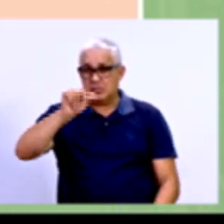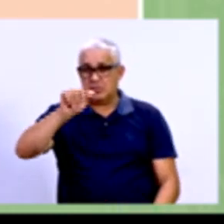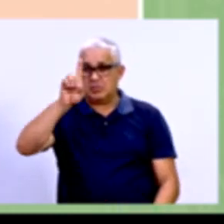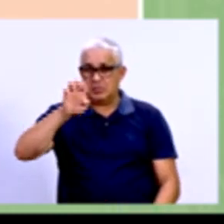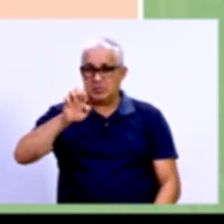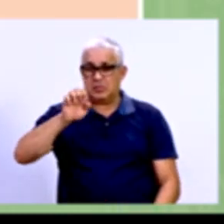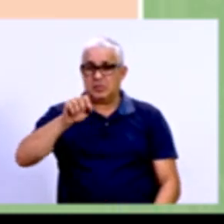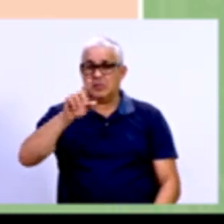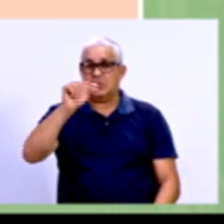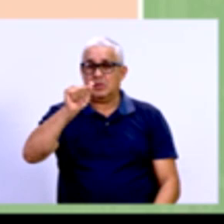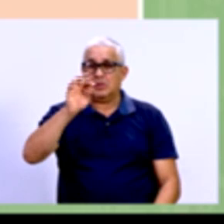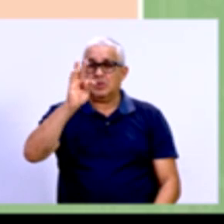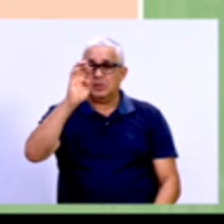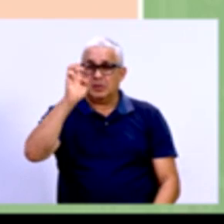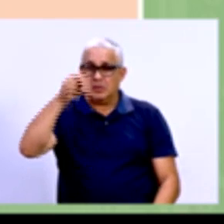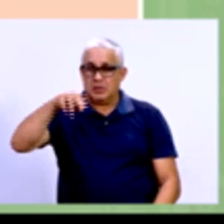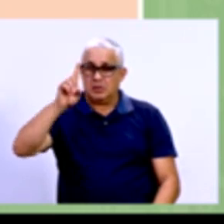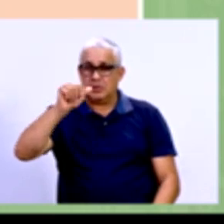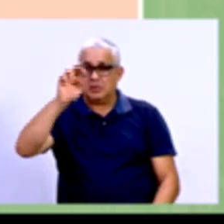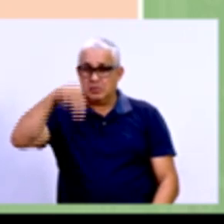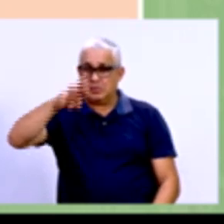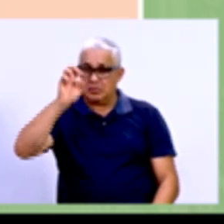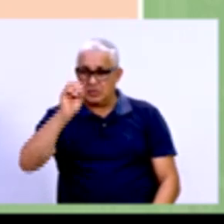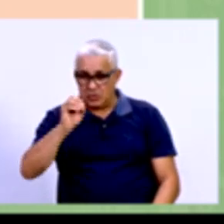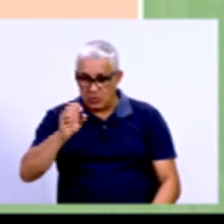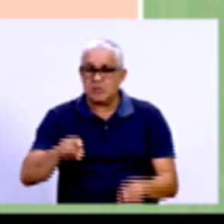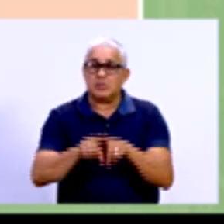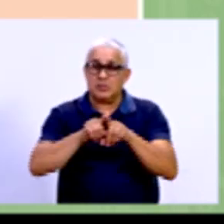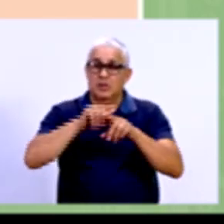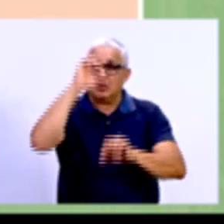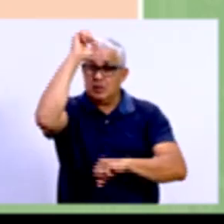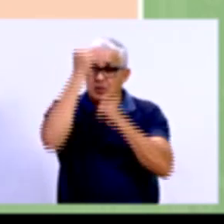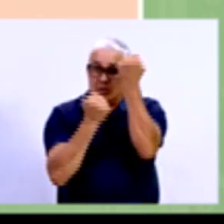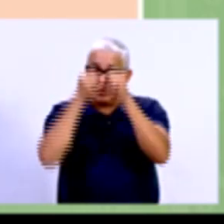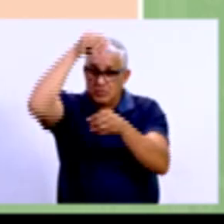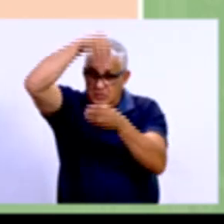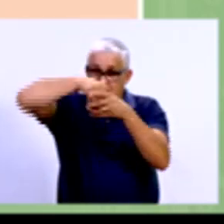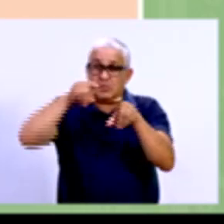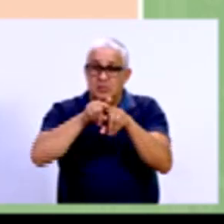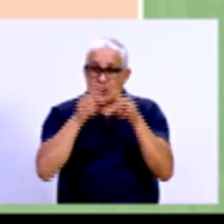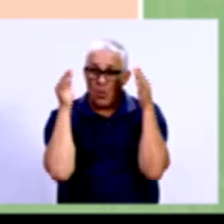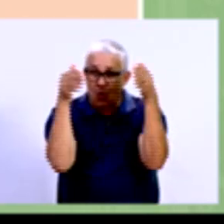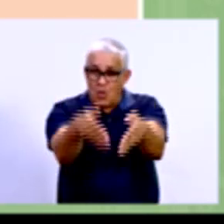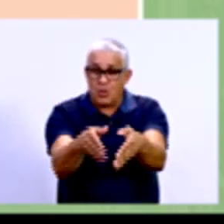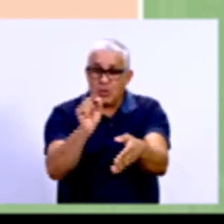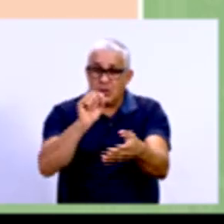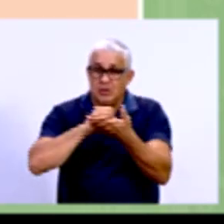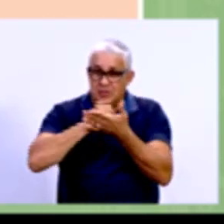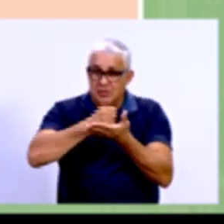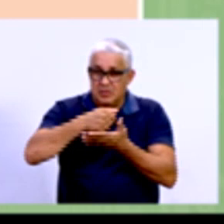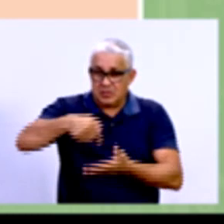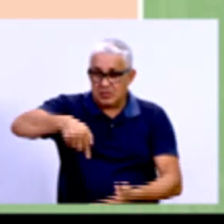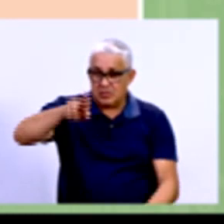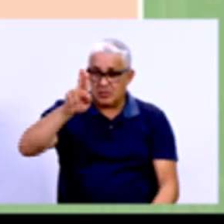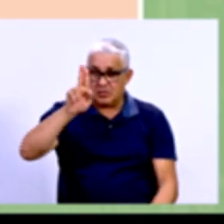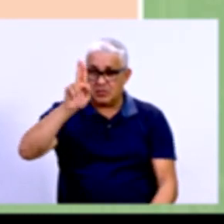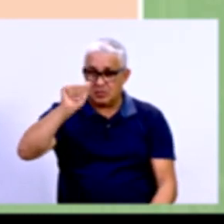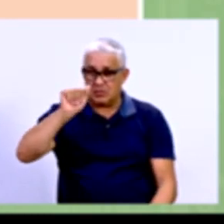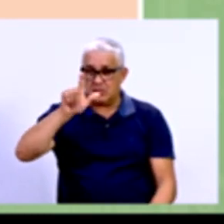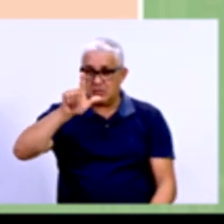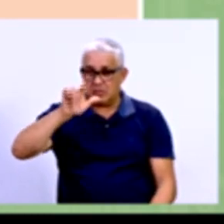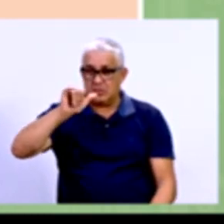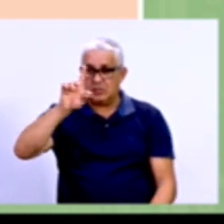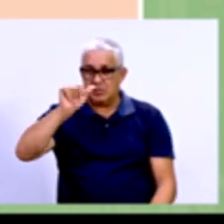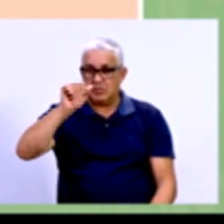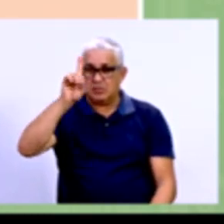porque a gente viu que a indústria, né, dentro da indústria está bem focado no controle da qualidade dos produtos em si. Só que